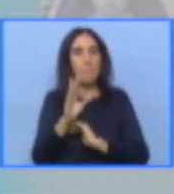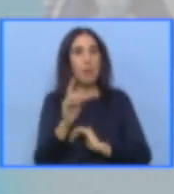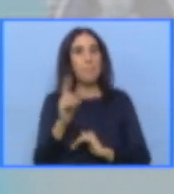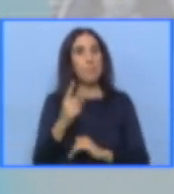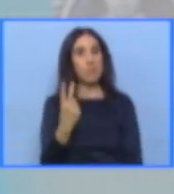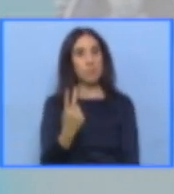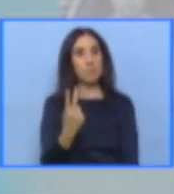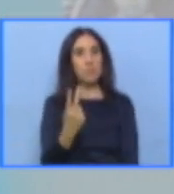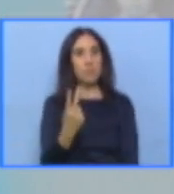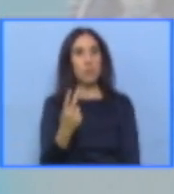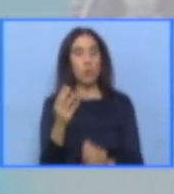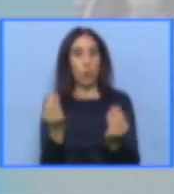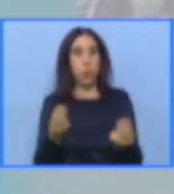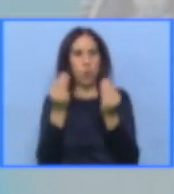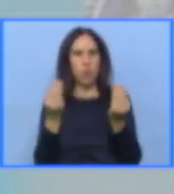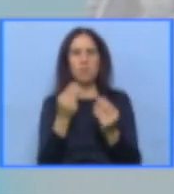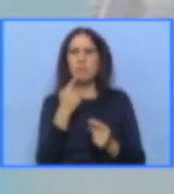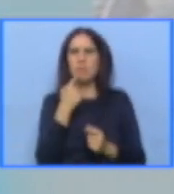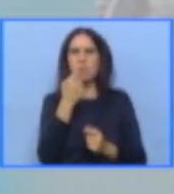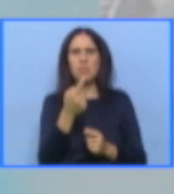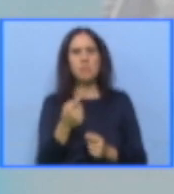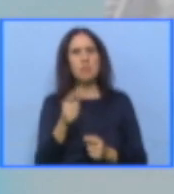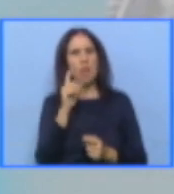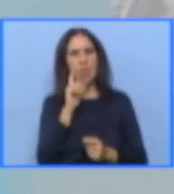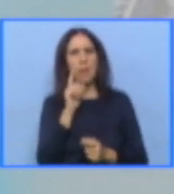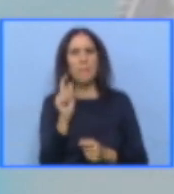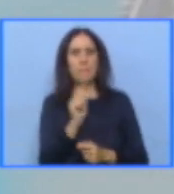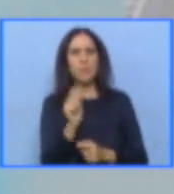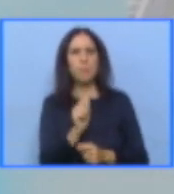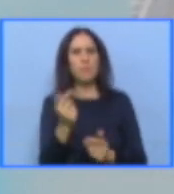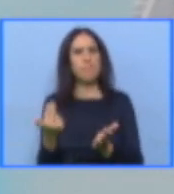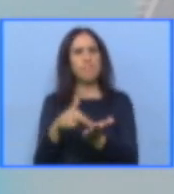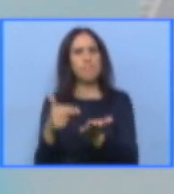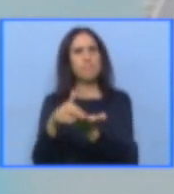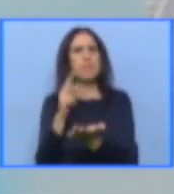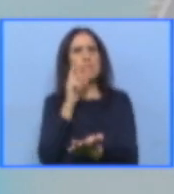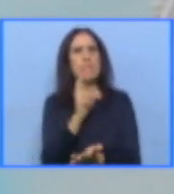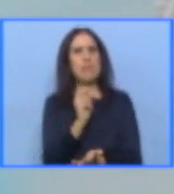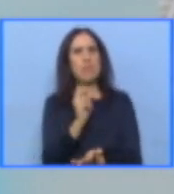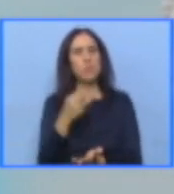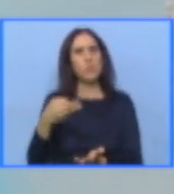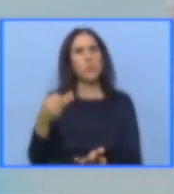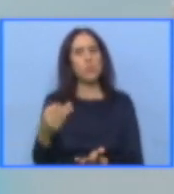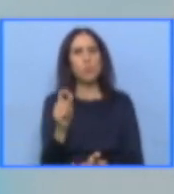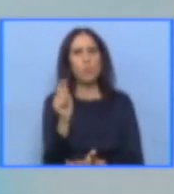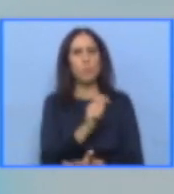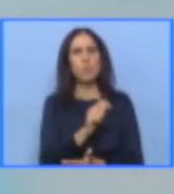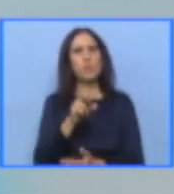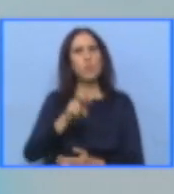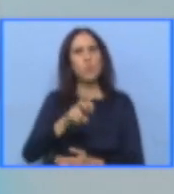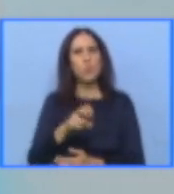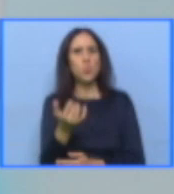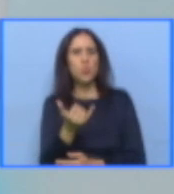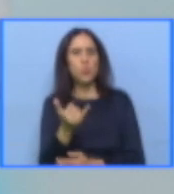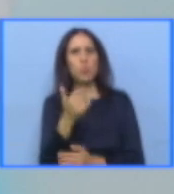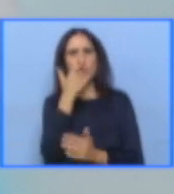vez, tantos miúdos começaram a dizer que ela ia aparecer de mês a mês, todos os dias 13. Então, no segundo mês, junho, já aparecem 60 pessoas. Em